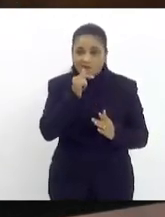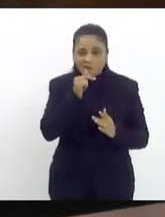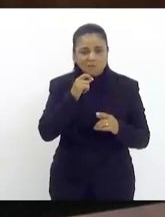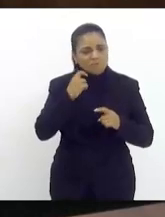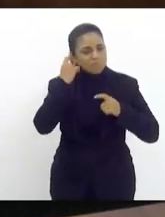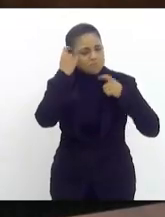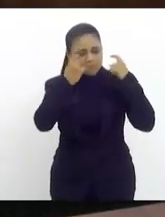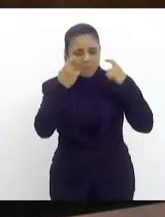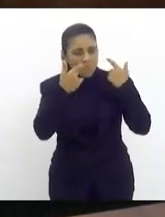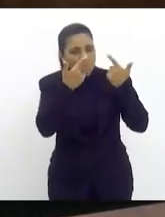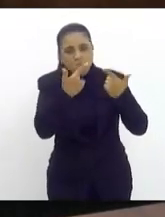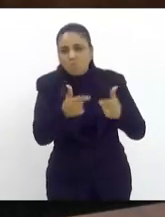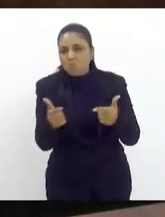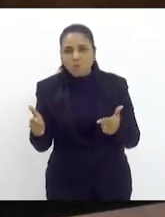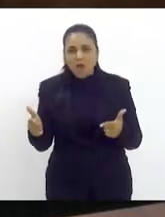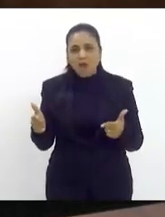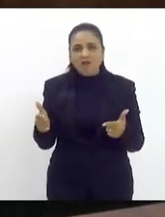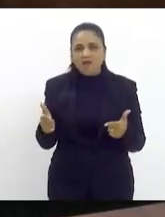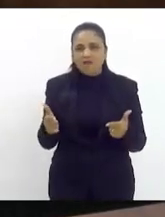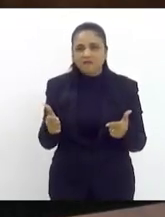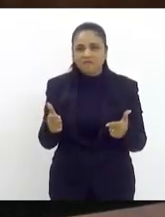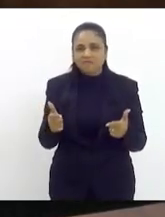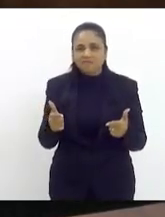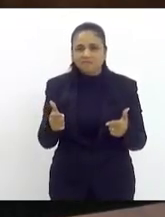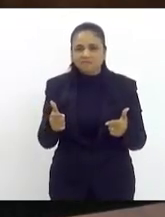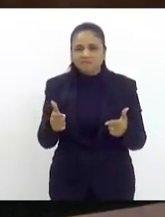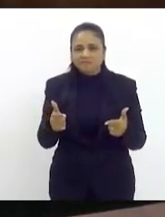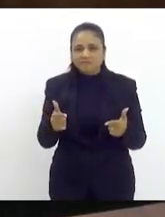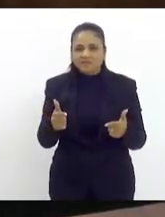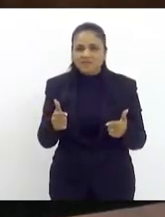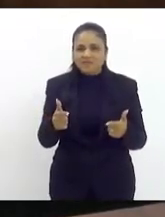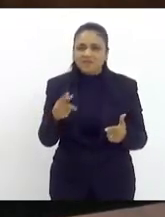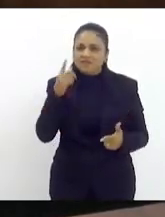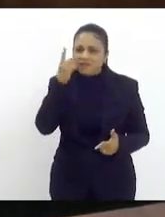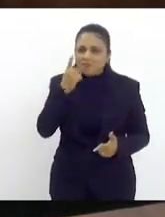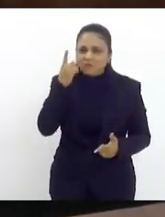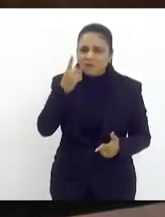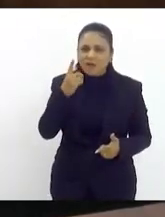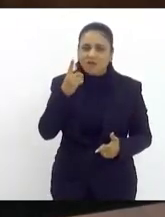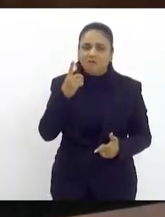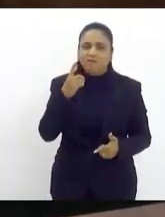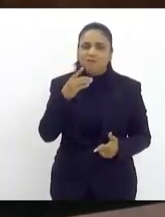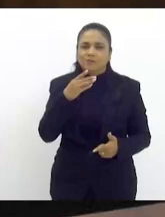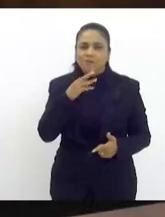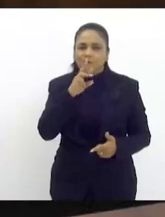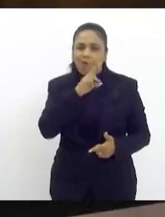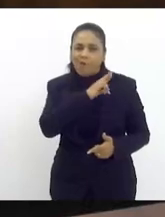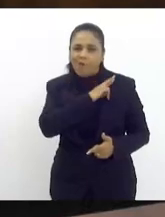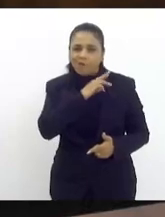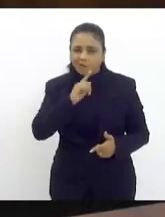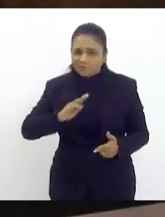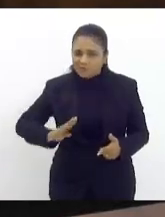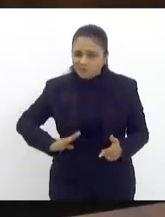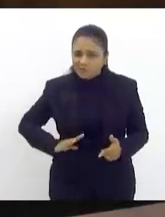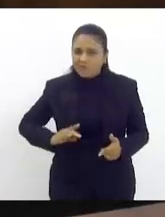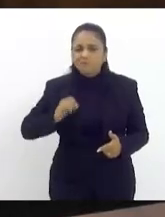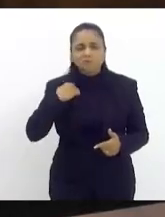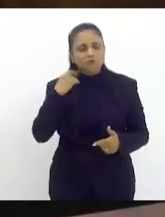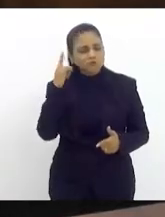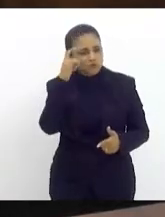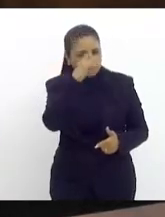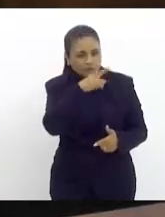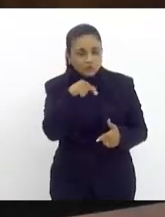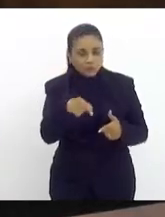É tocar o dedo na ferida, deputado Barcelar. A partir do momento que esse projeto tramitou, ele recebeu